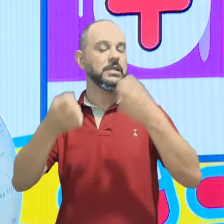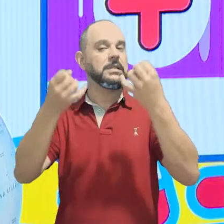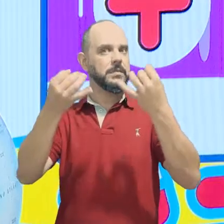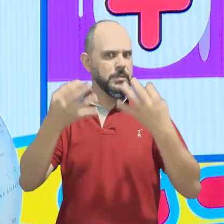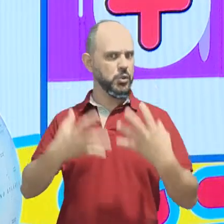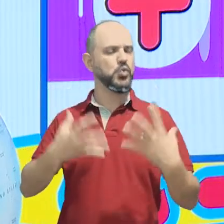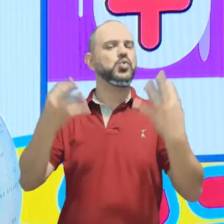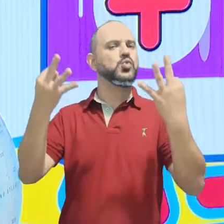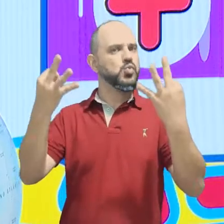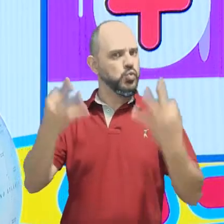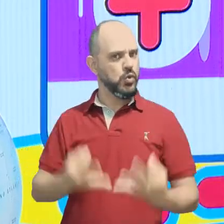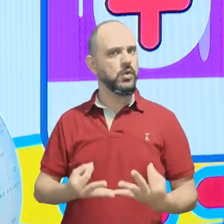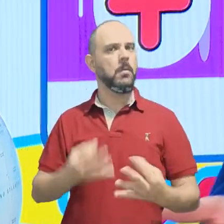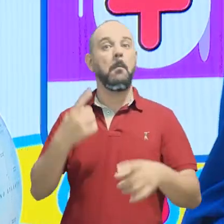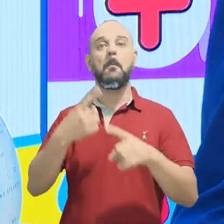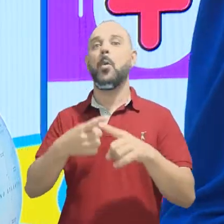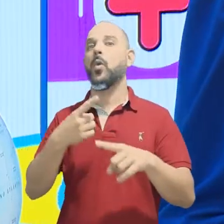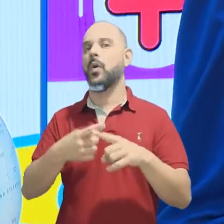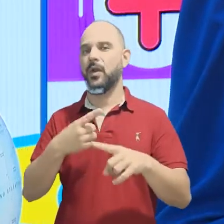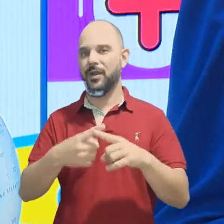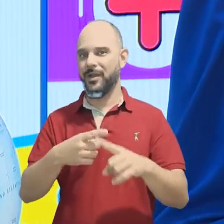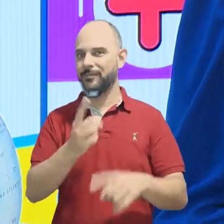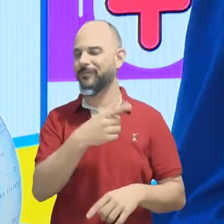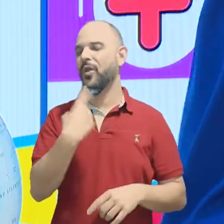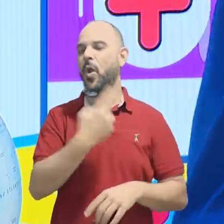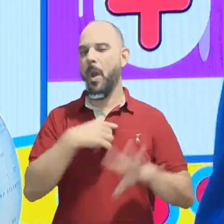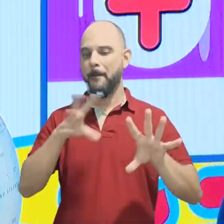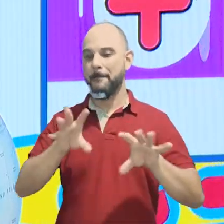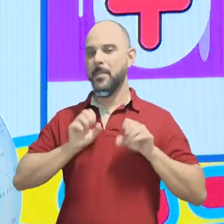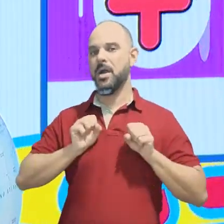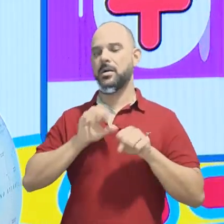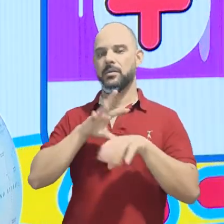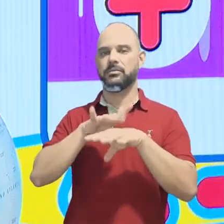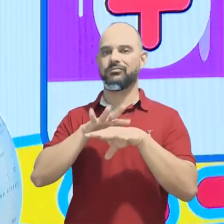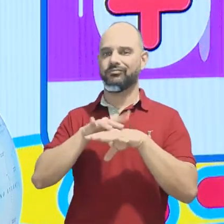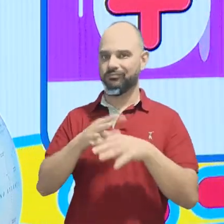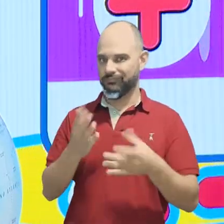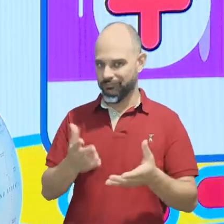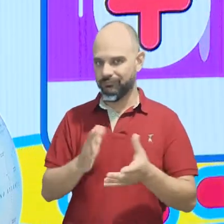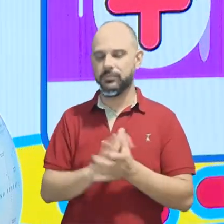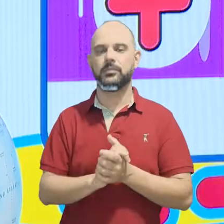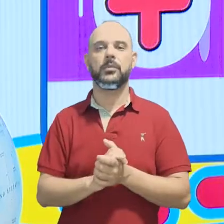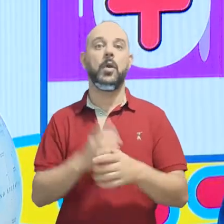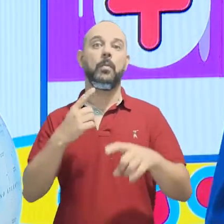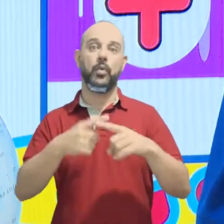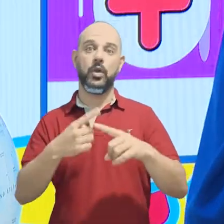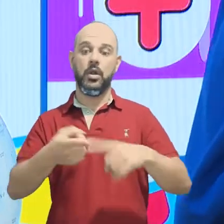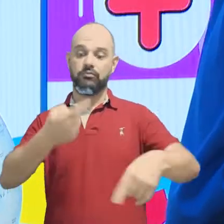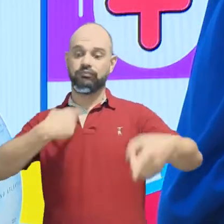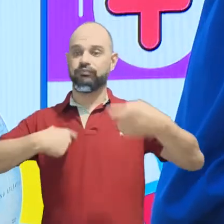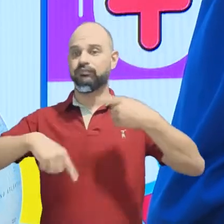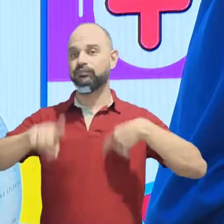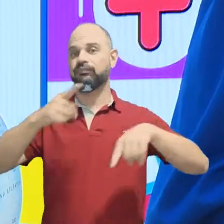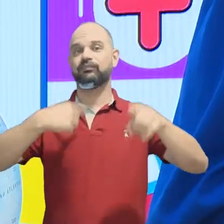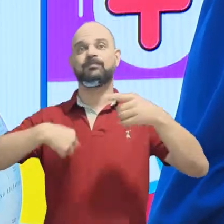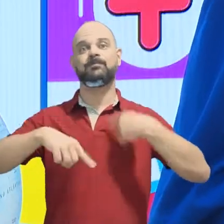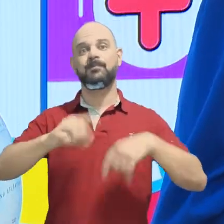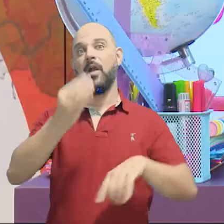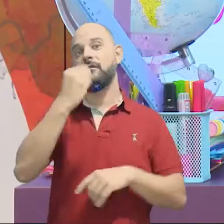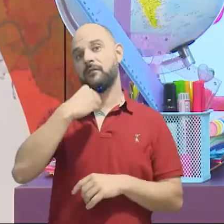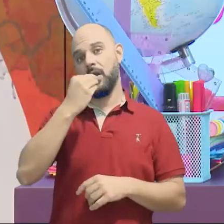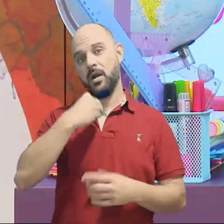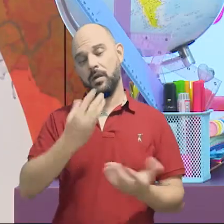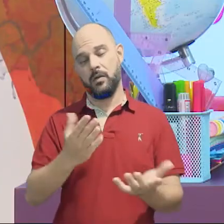explicou direitinho por que a gente fica doente, na maioria das vezes, quando o sistema imunológico fica